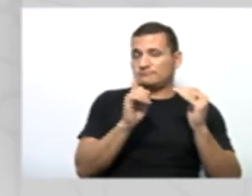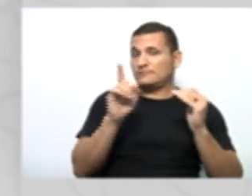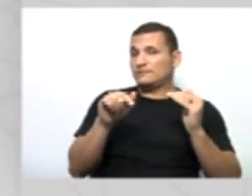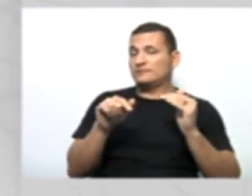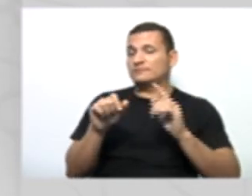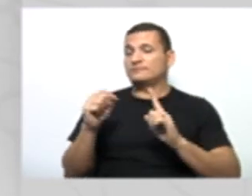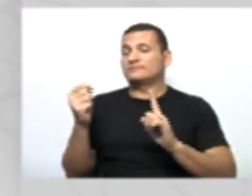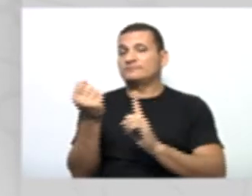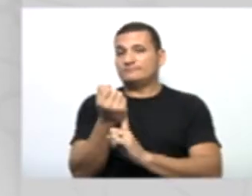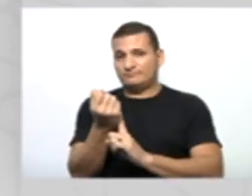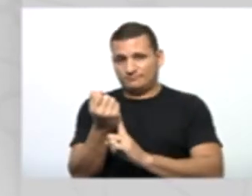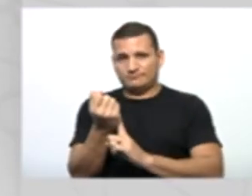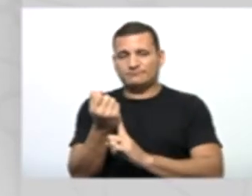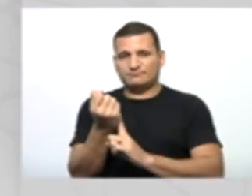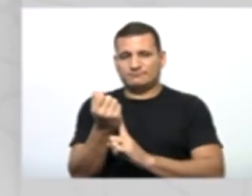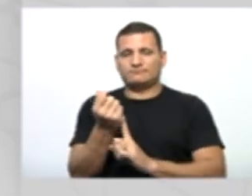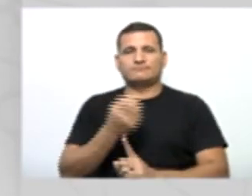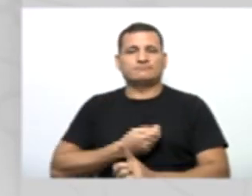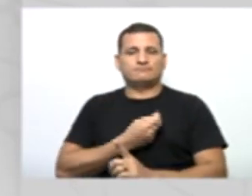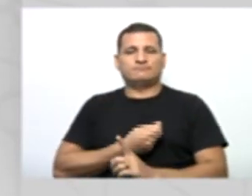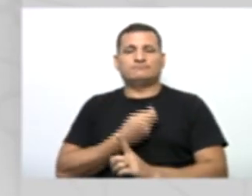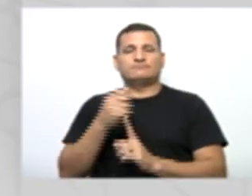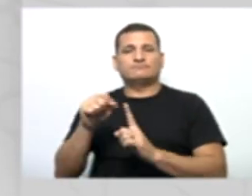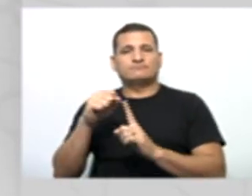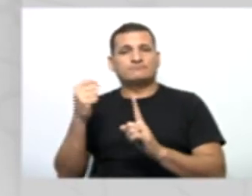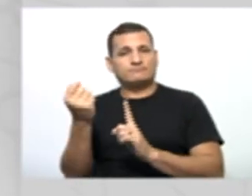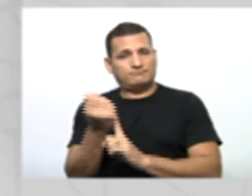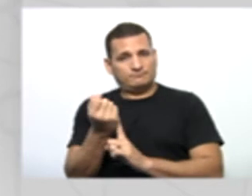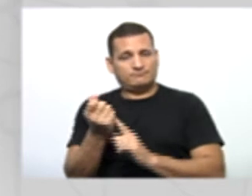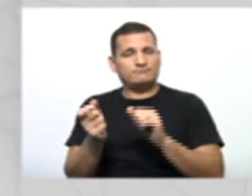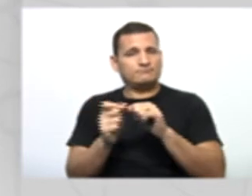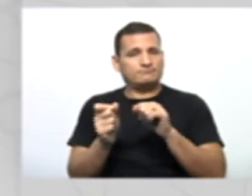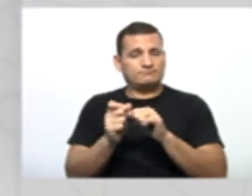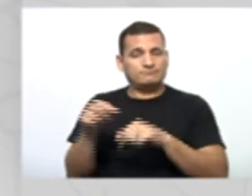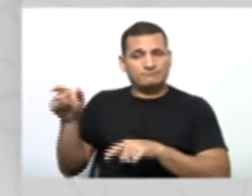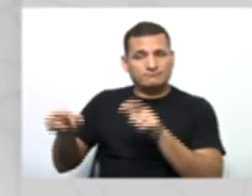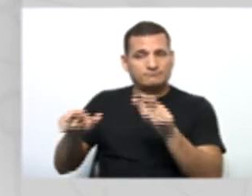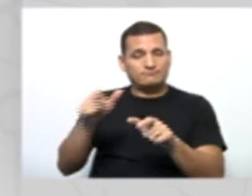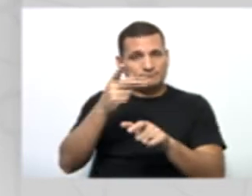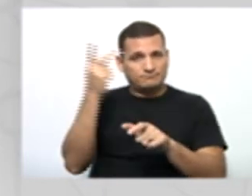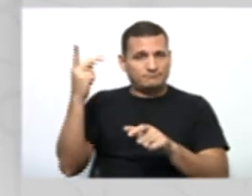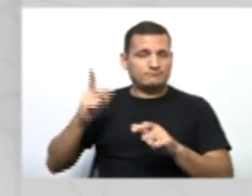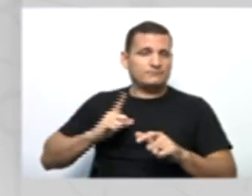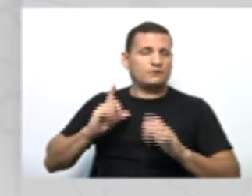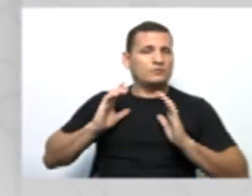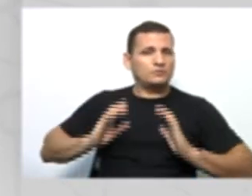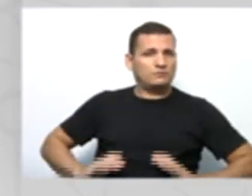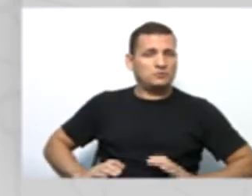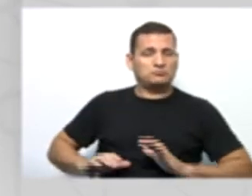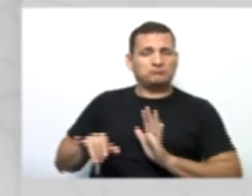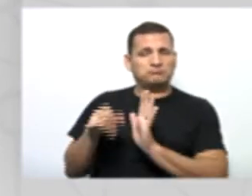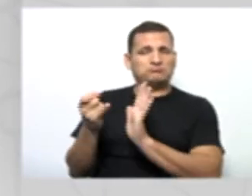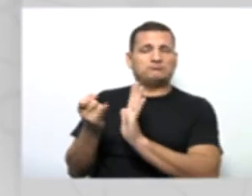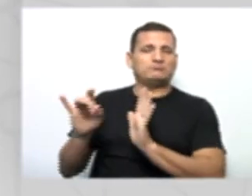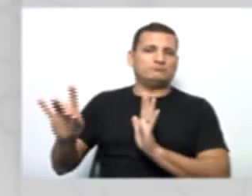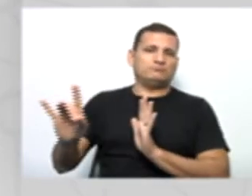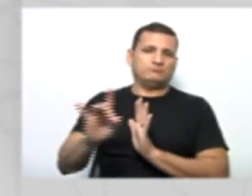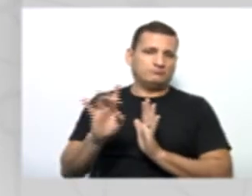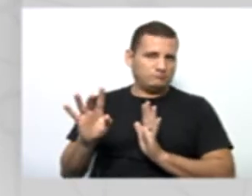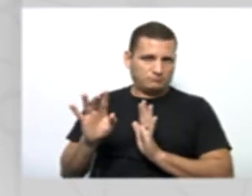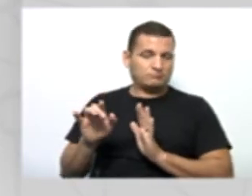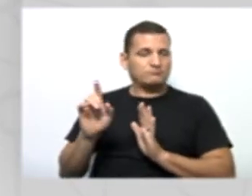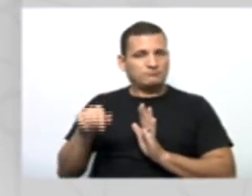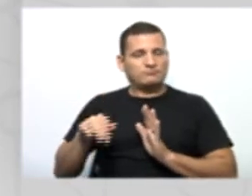perspectiva da sociedade, né? A vida em sociedade faz com que as pessoas se comportem de uma determinada maneira, né? Então isso define